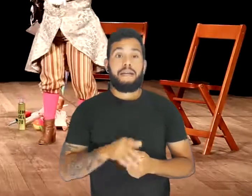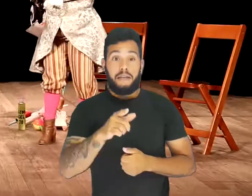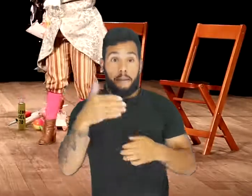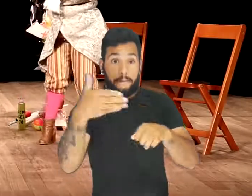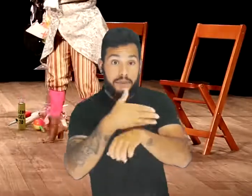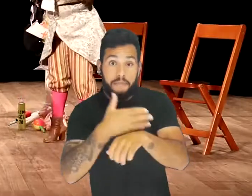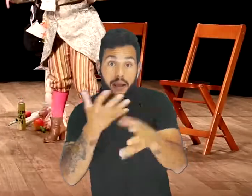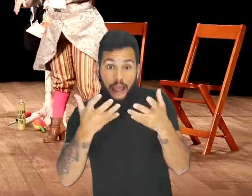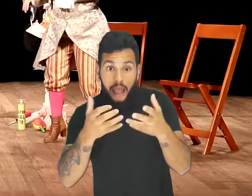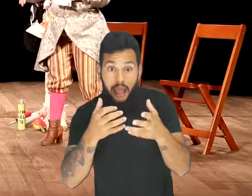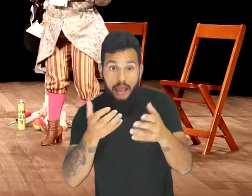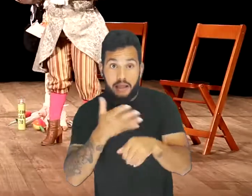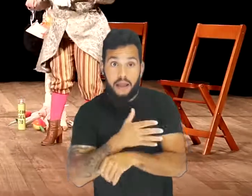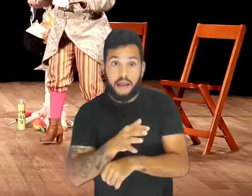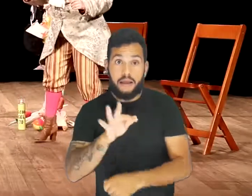Tá, vai.